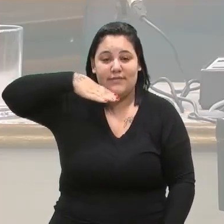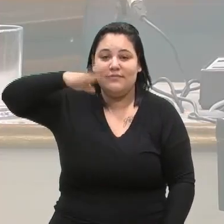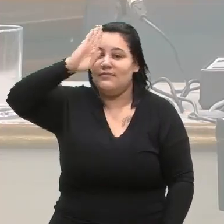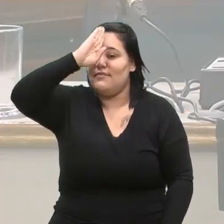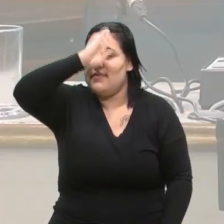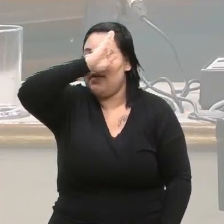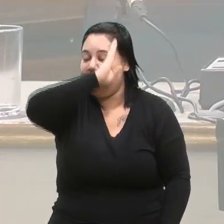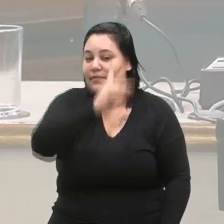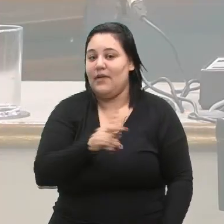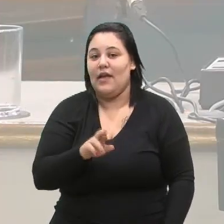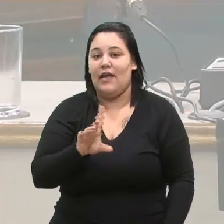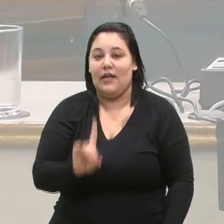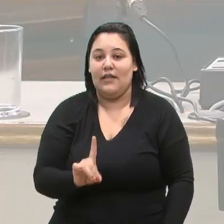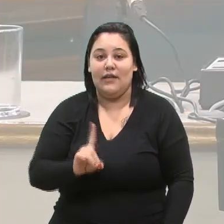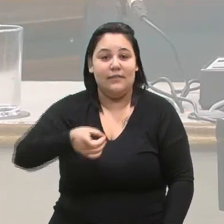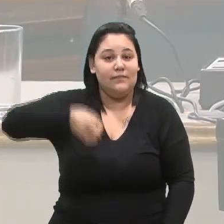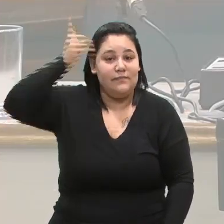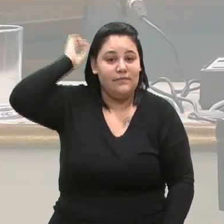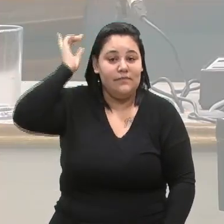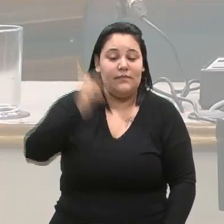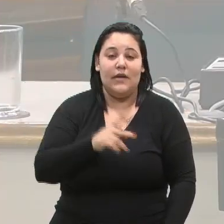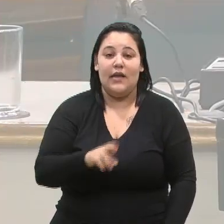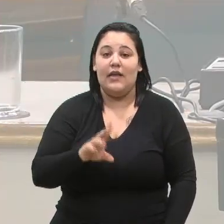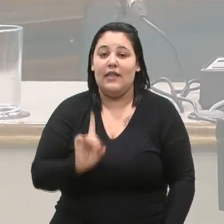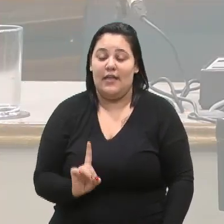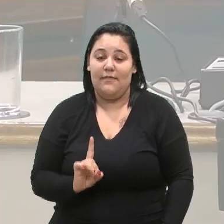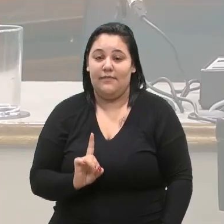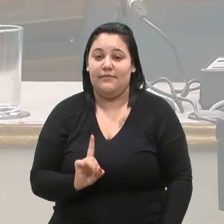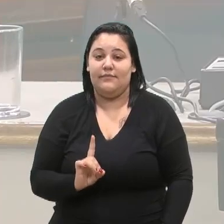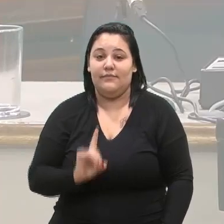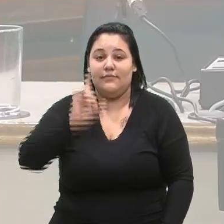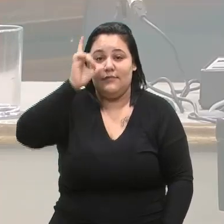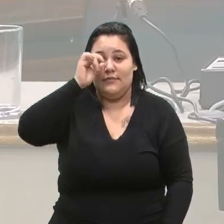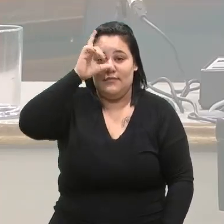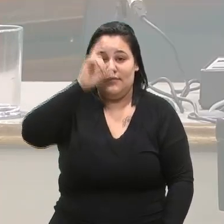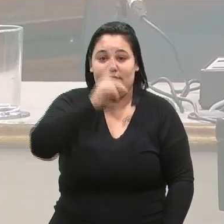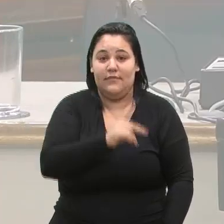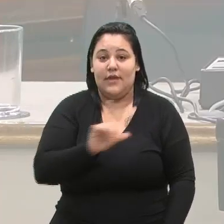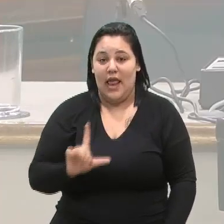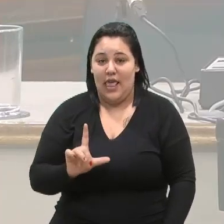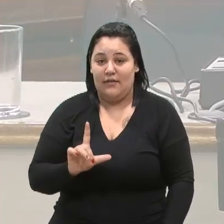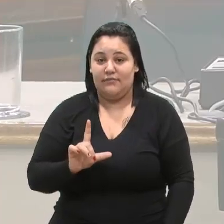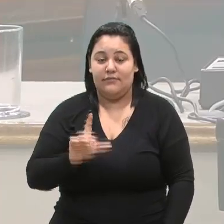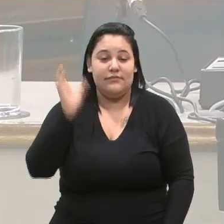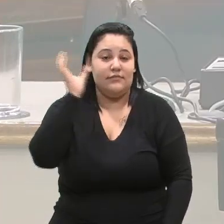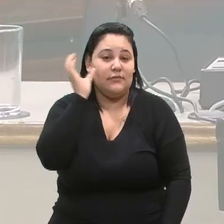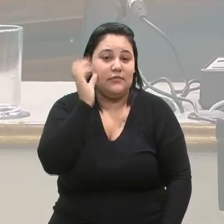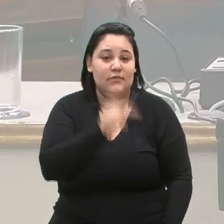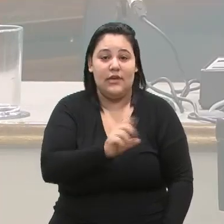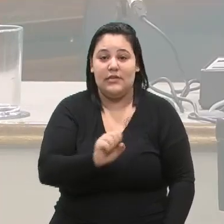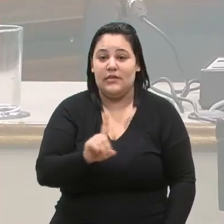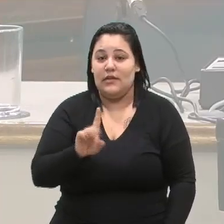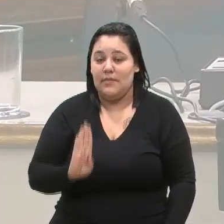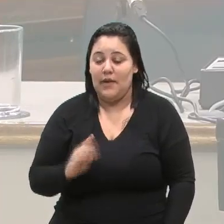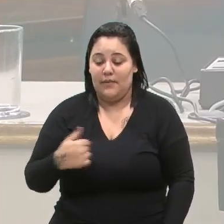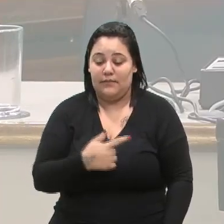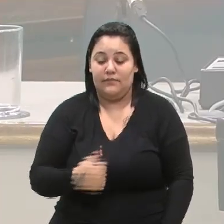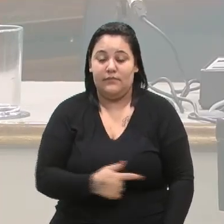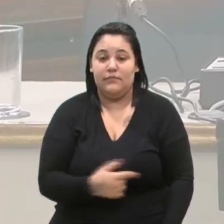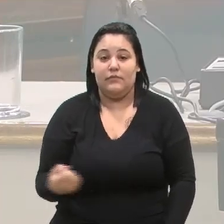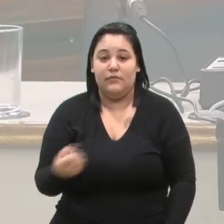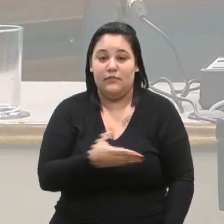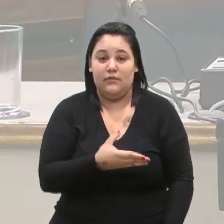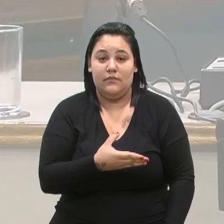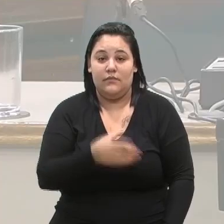Bressan, PRD, Lucas Timindil, PRD, Maurício Fernandes Calco, PL, Almir Cadori, PSDB, Ricardo Zanquim, Novo, Sandro